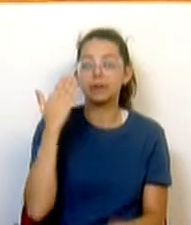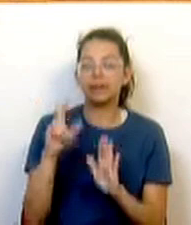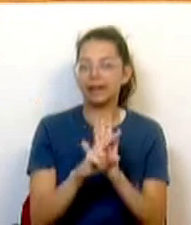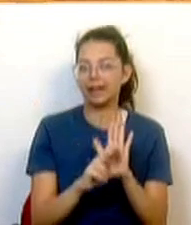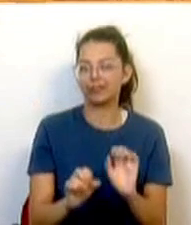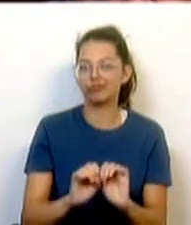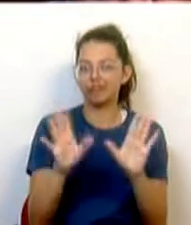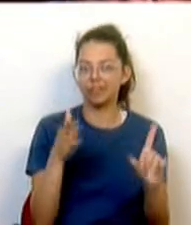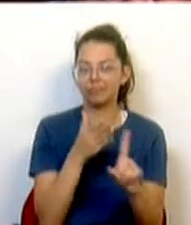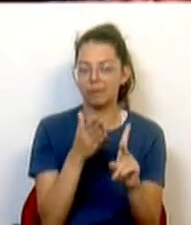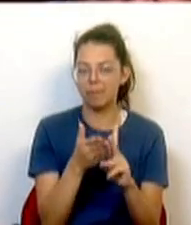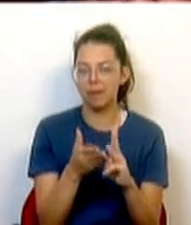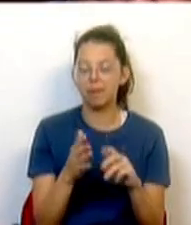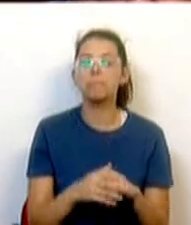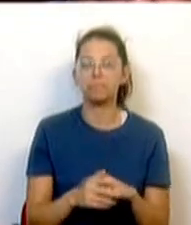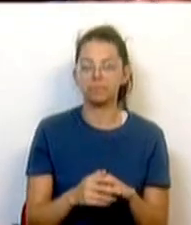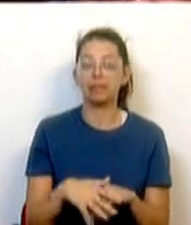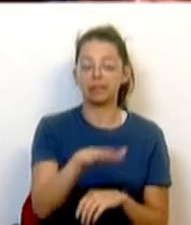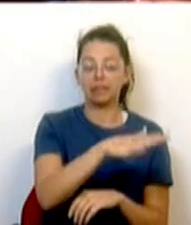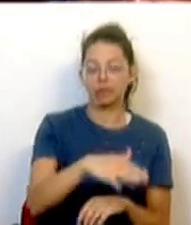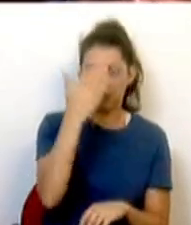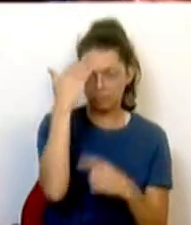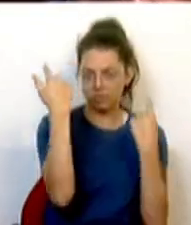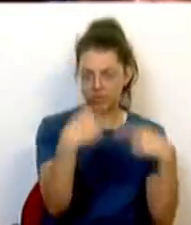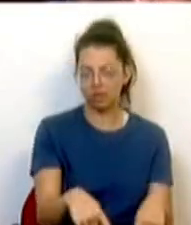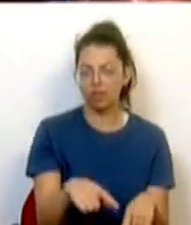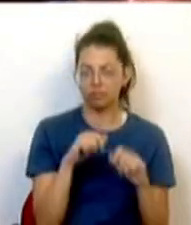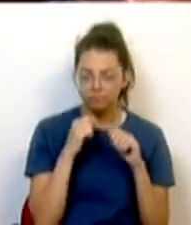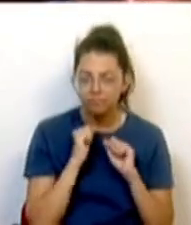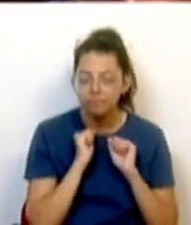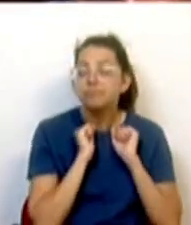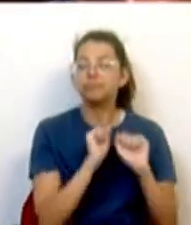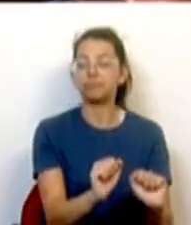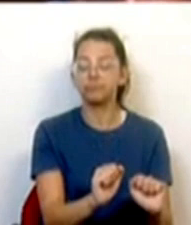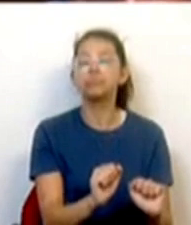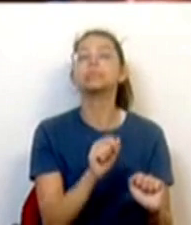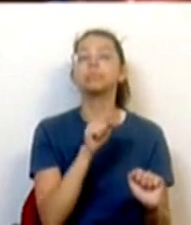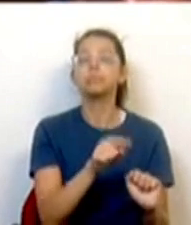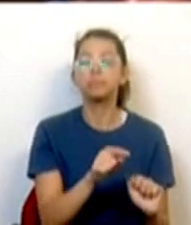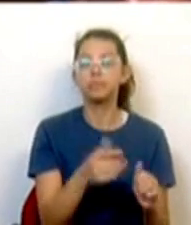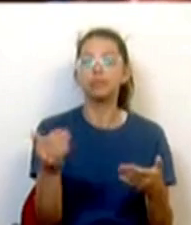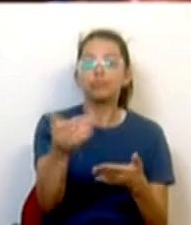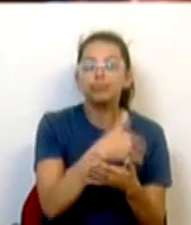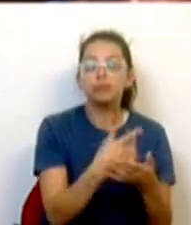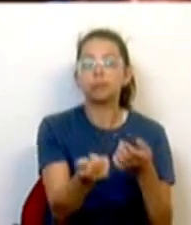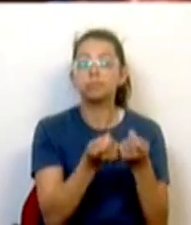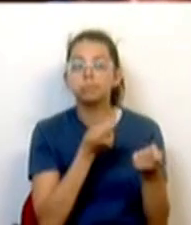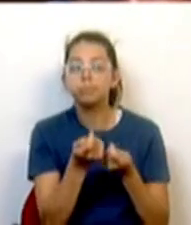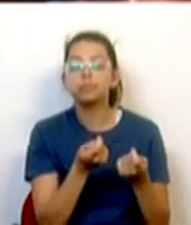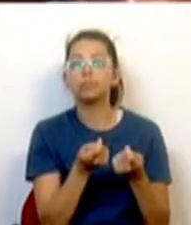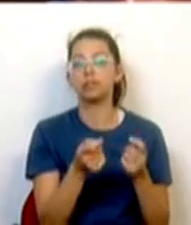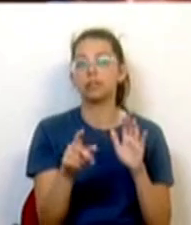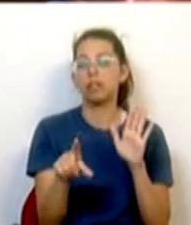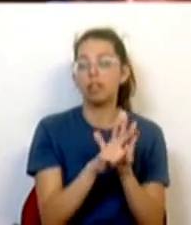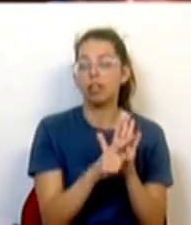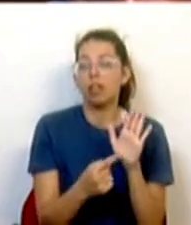claras e objetivas. A região tem um conjunto de competências próprias da região, cujos recursos para agir são aqueles que estão definidos na